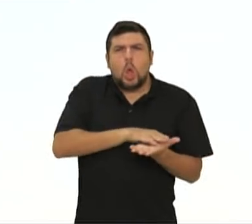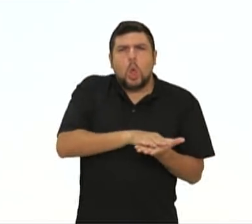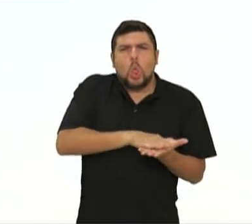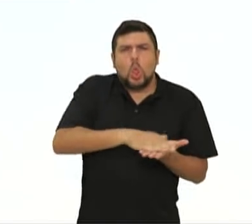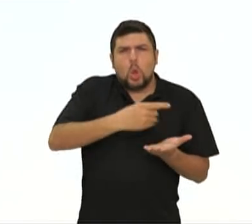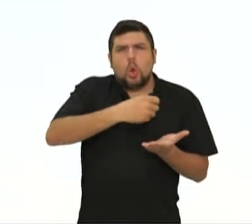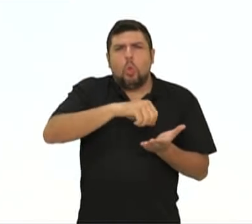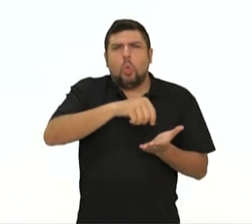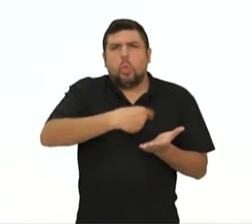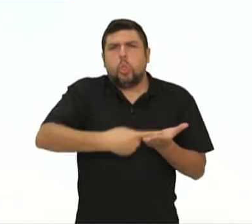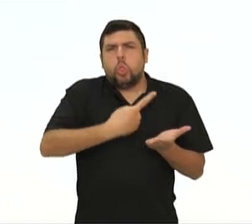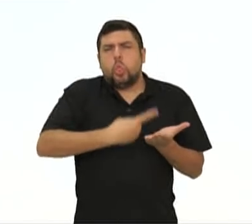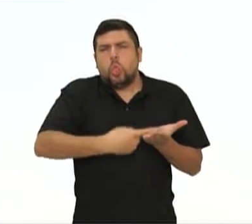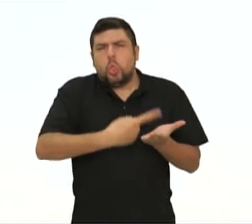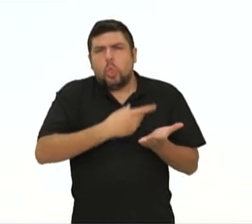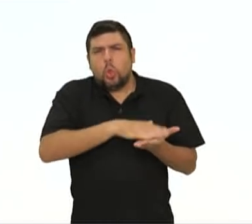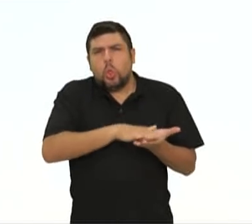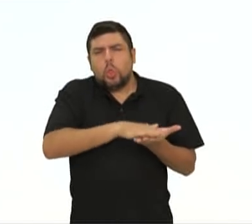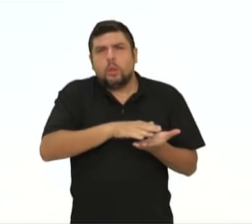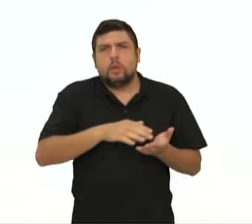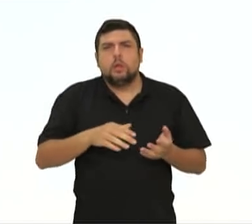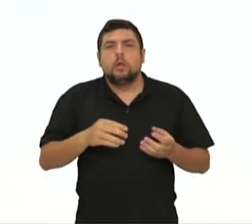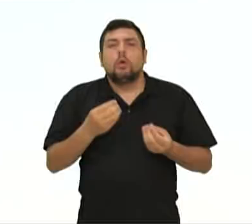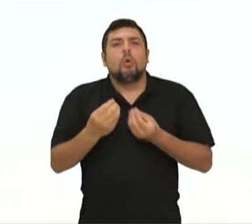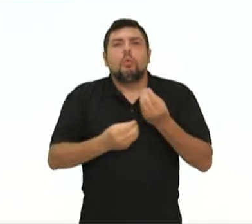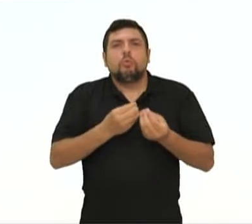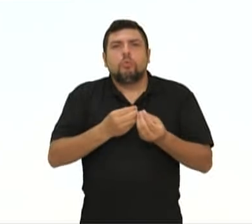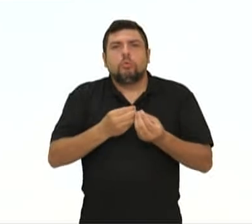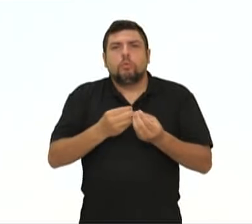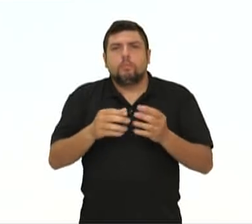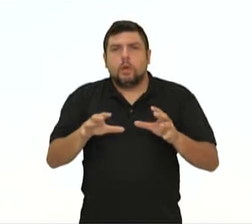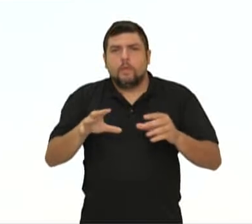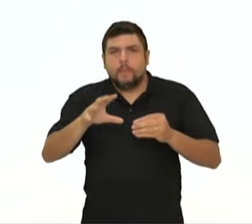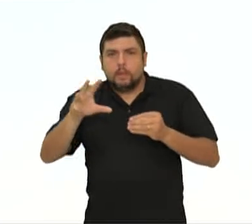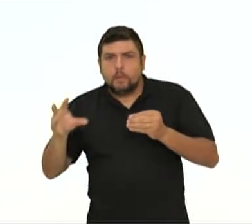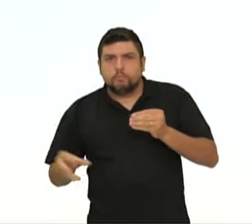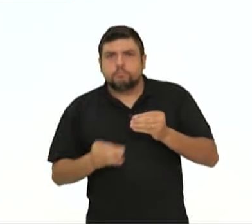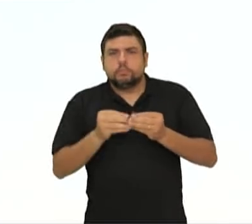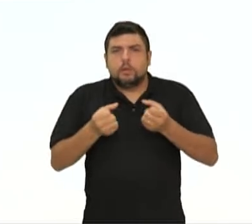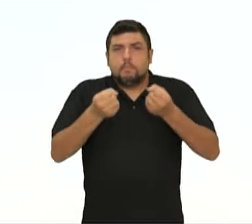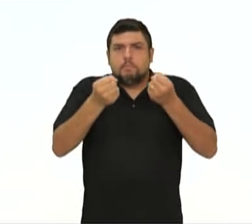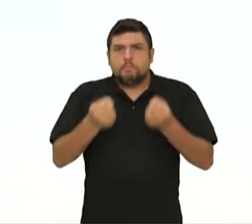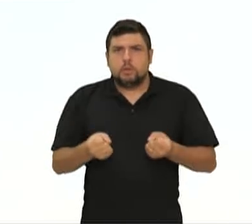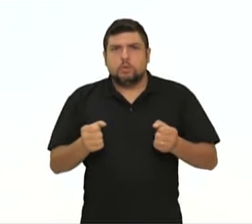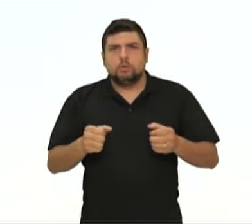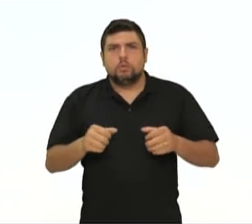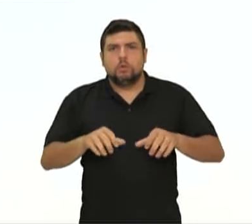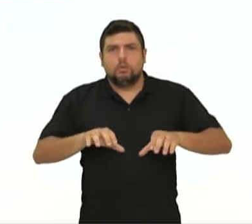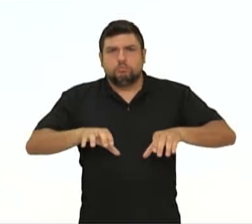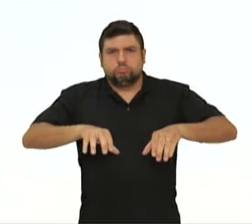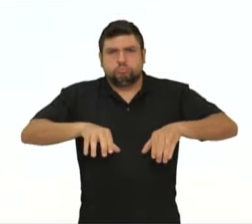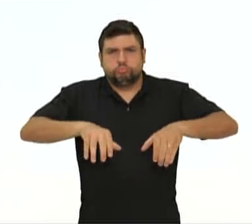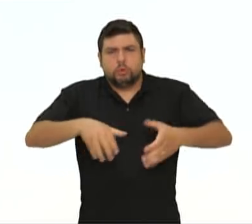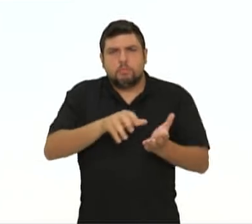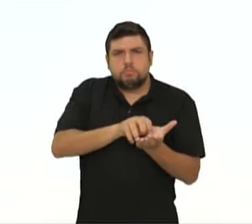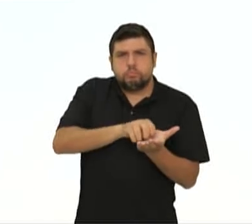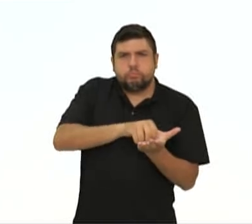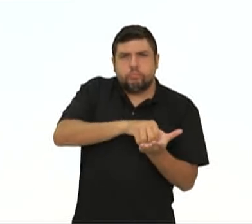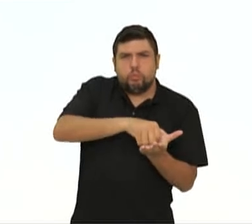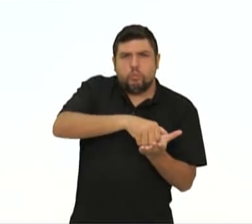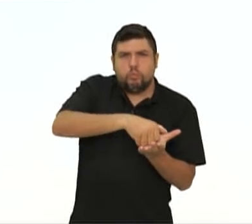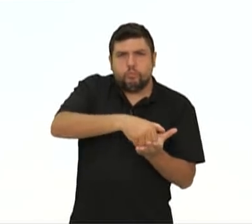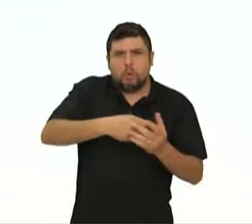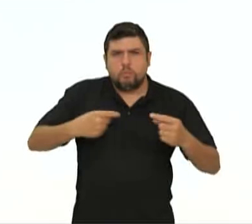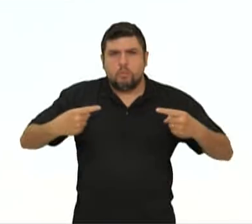adição de peso extra tem o objetivo de proporcionar uma boa aderência ao solo. E essa adição de peso extra